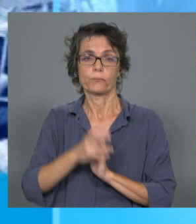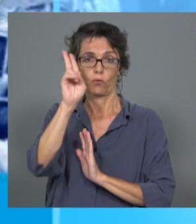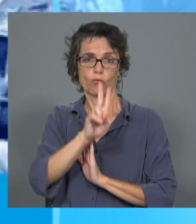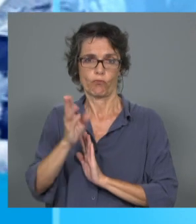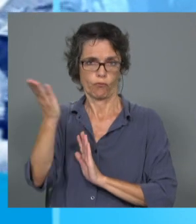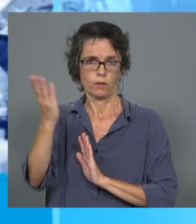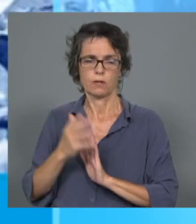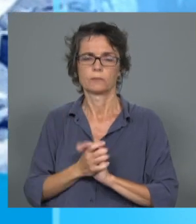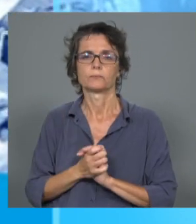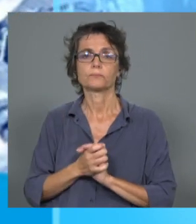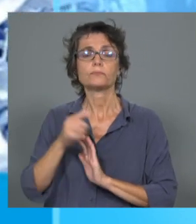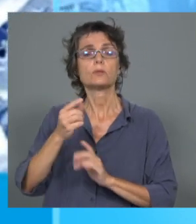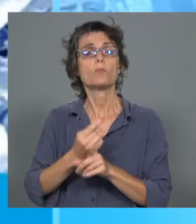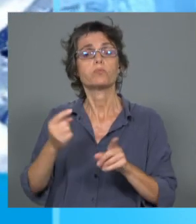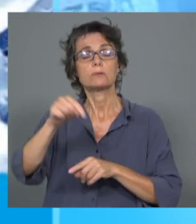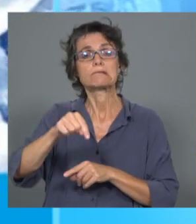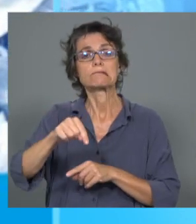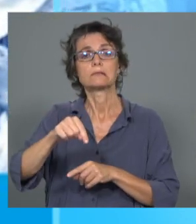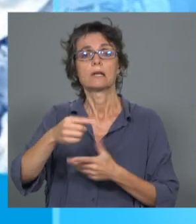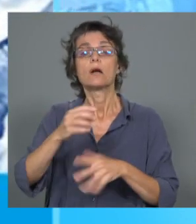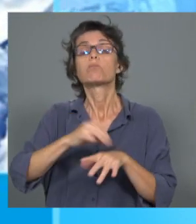foi uma iniciativa muito boa que,